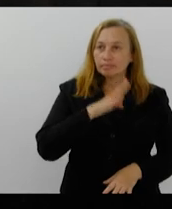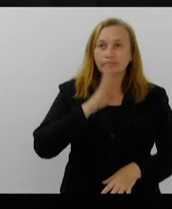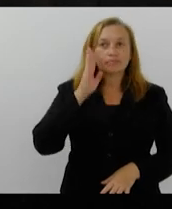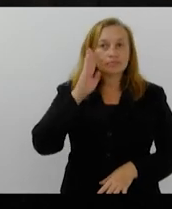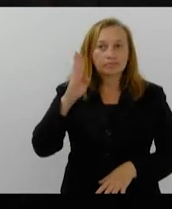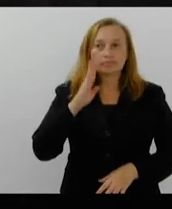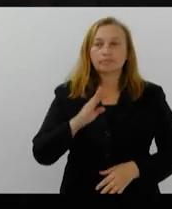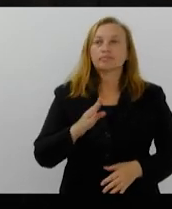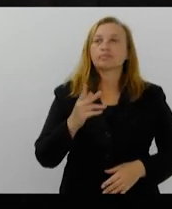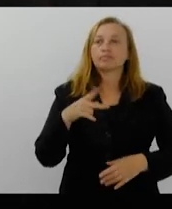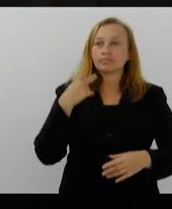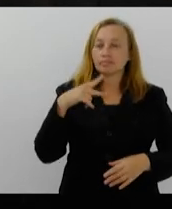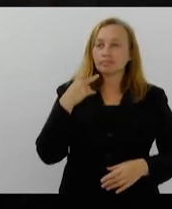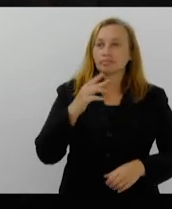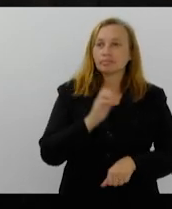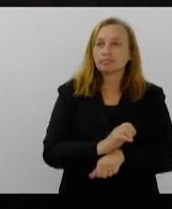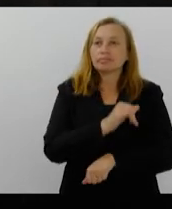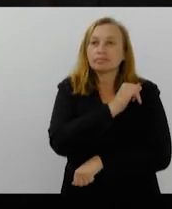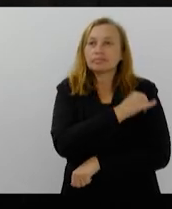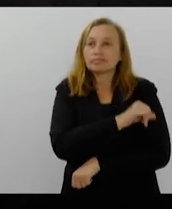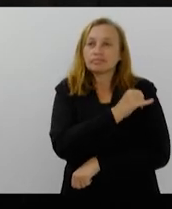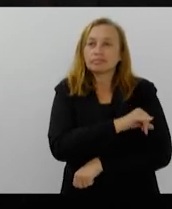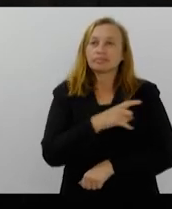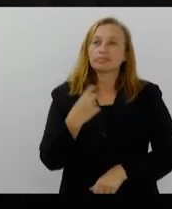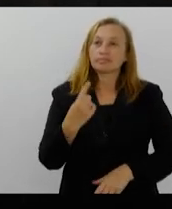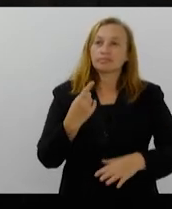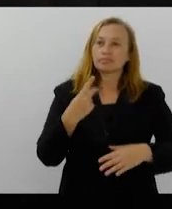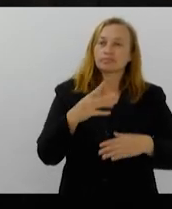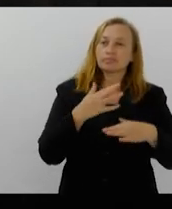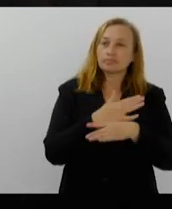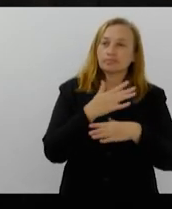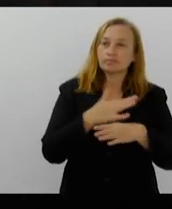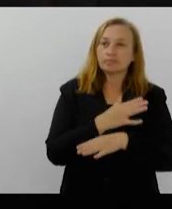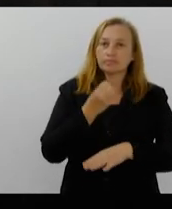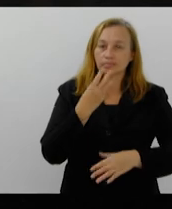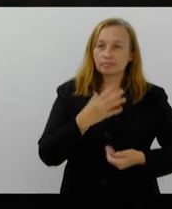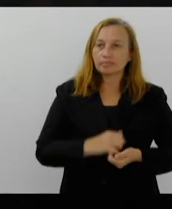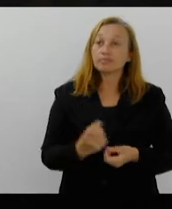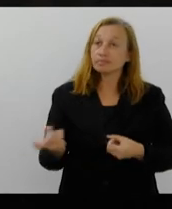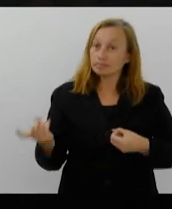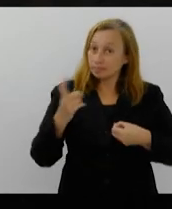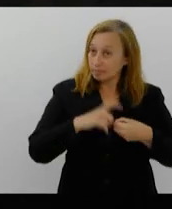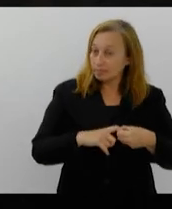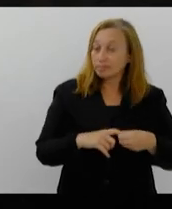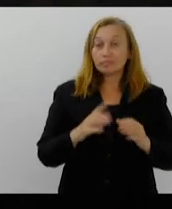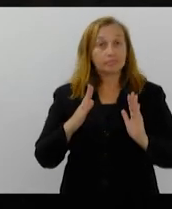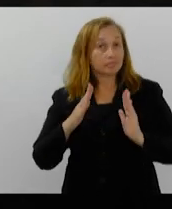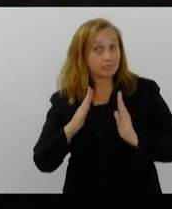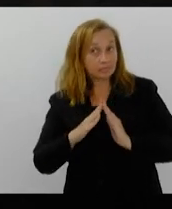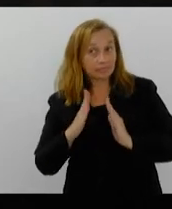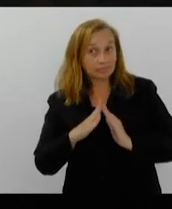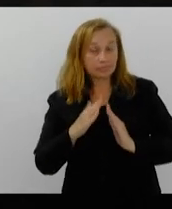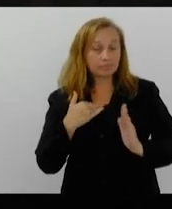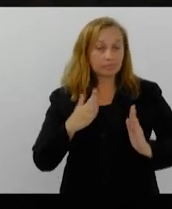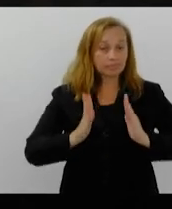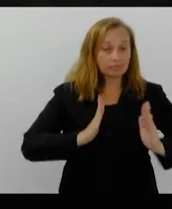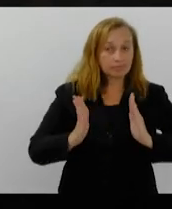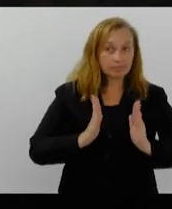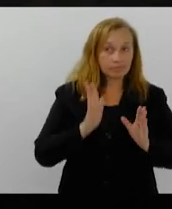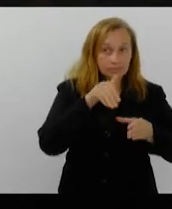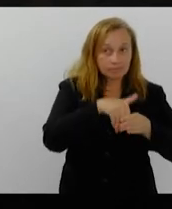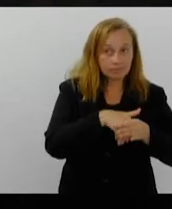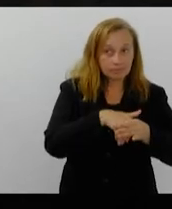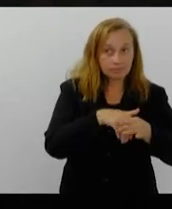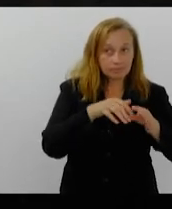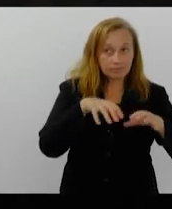fundamental para o povo do Estado do Rio de Janeiro e das suas cidades. Bom, gente, estou de volta a essa casa, fiquei num período eleitoral participando